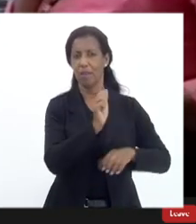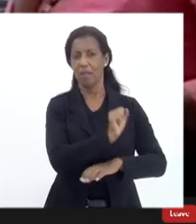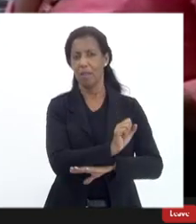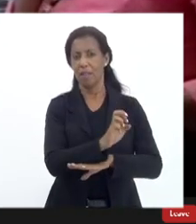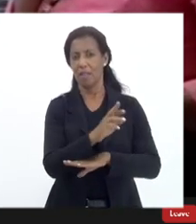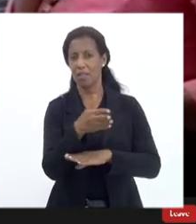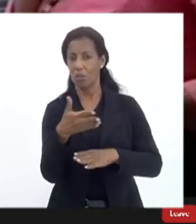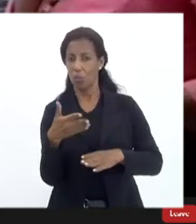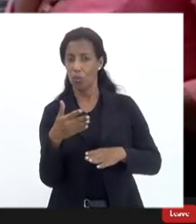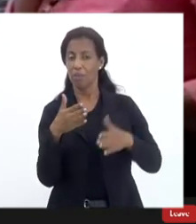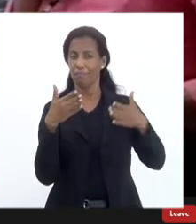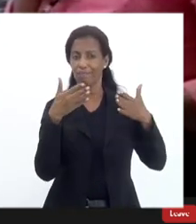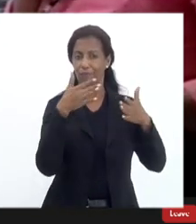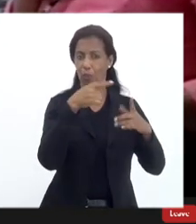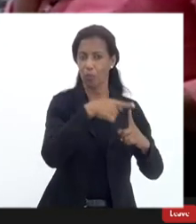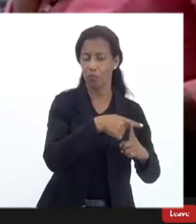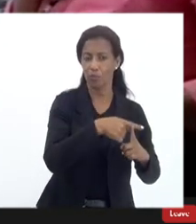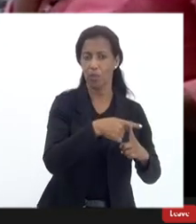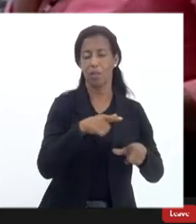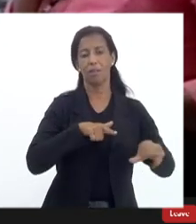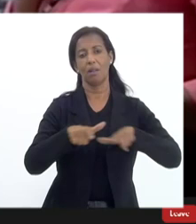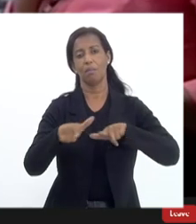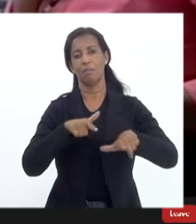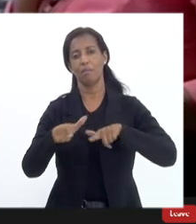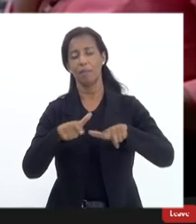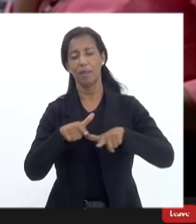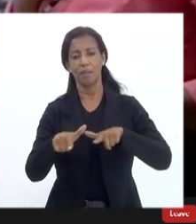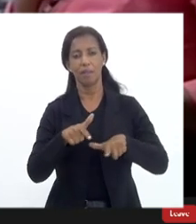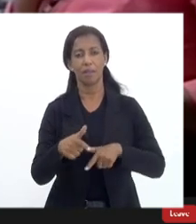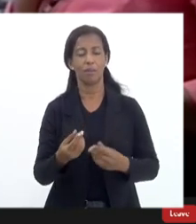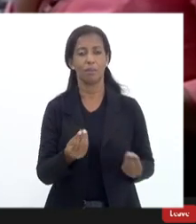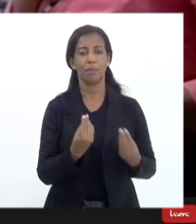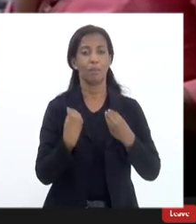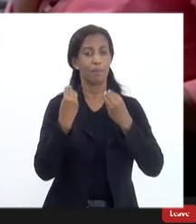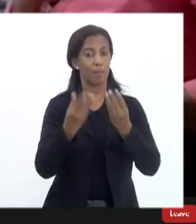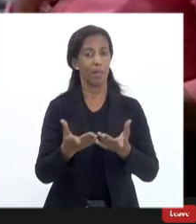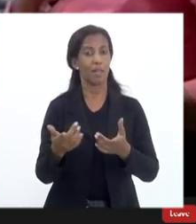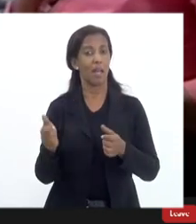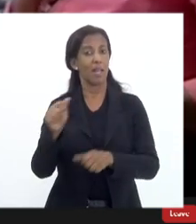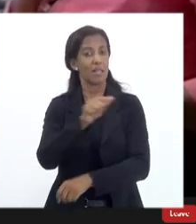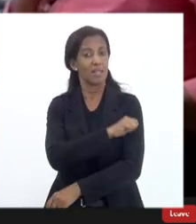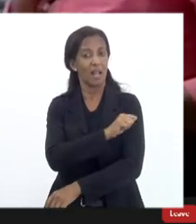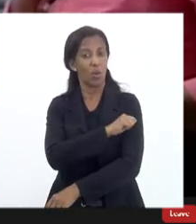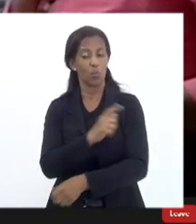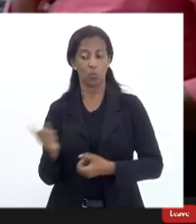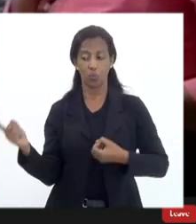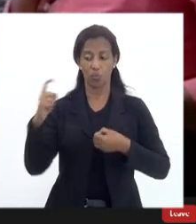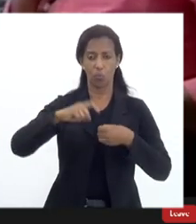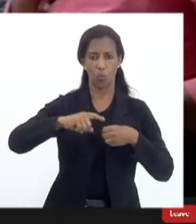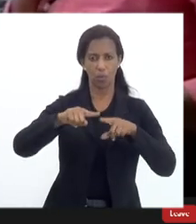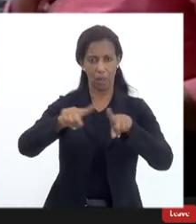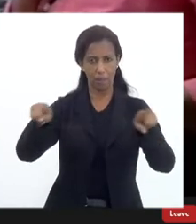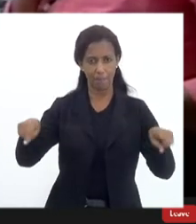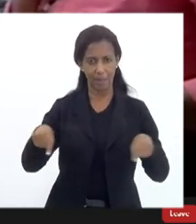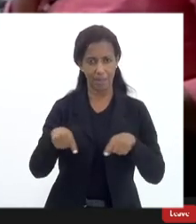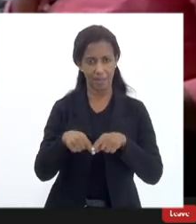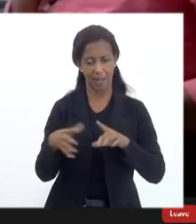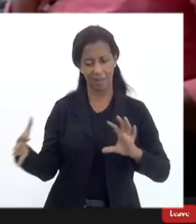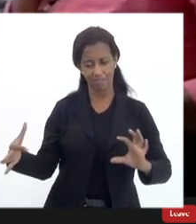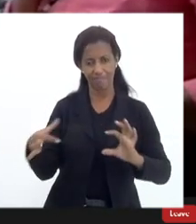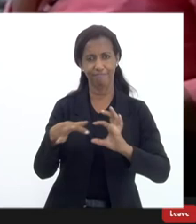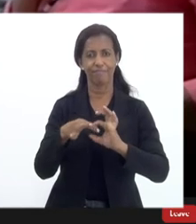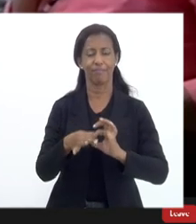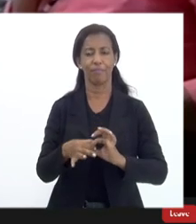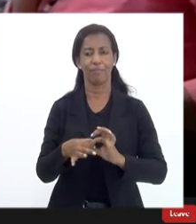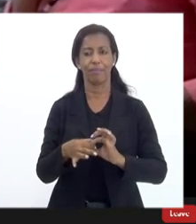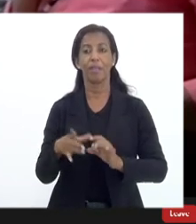se debruçando e trabalhando para trazer esse aluno de volta, para resgatar esse vínculo.